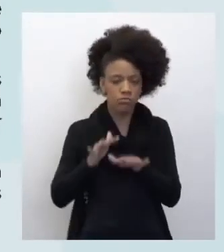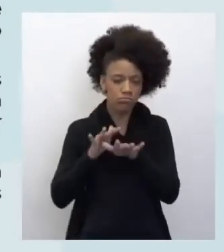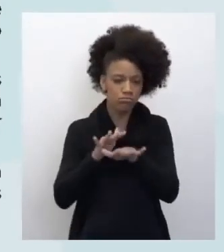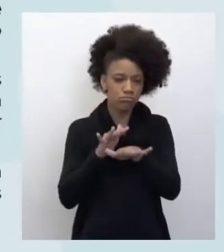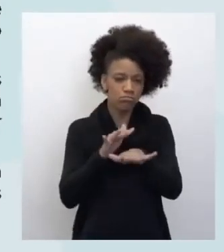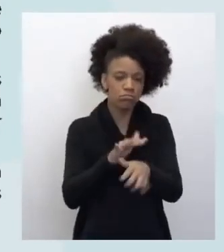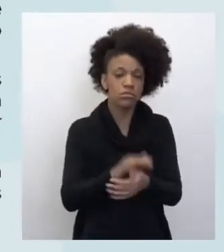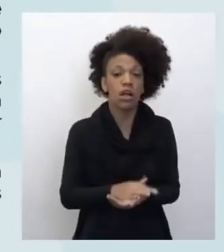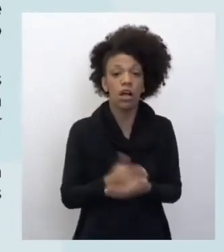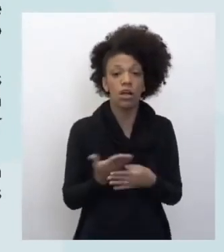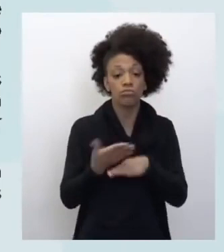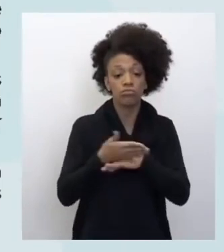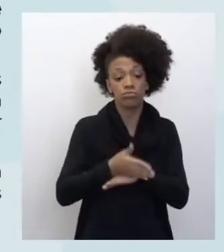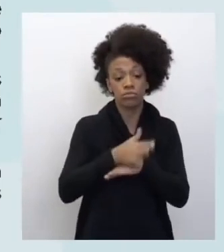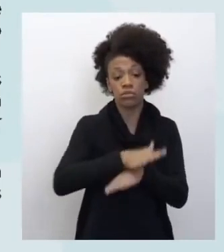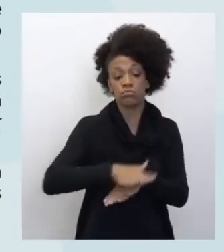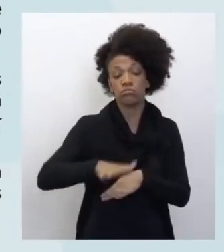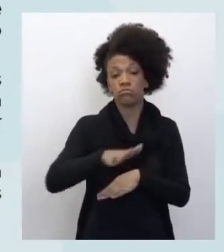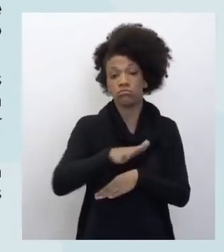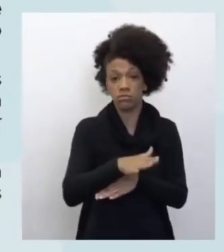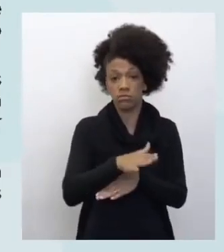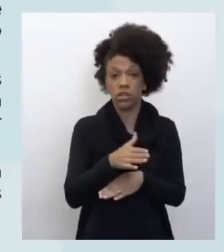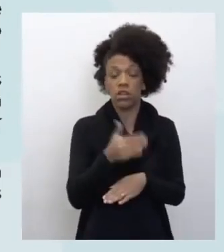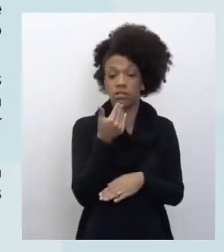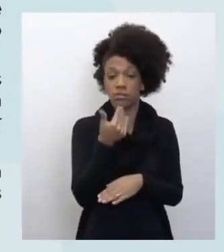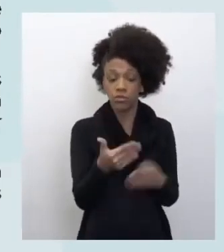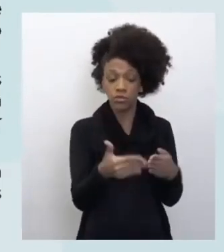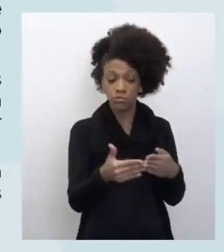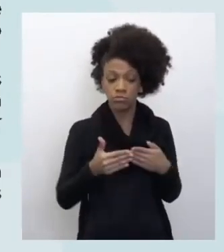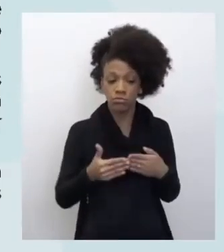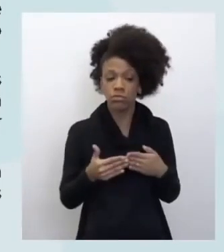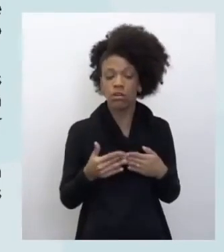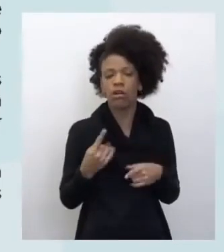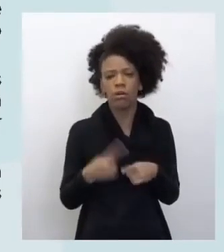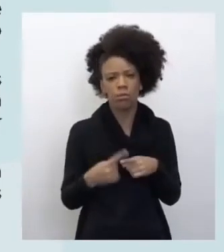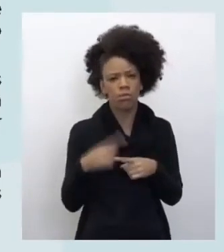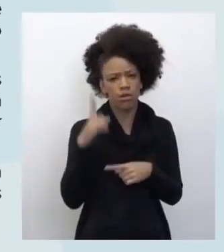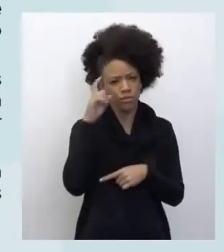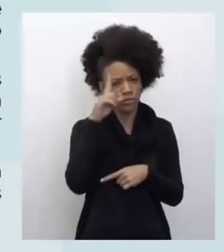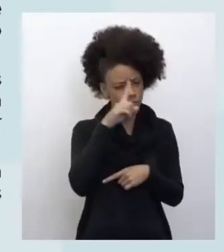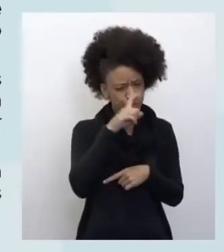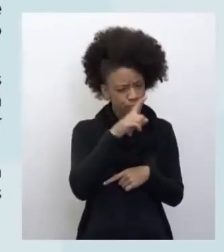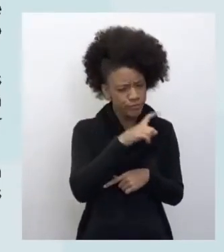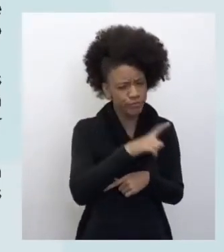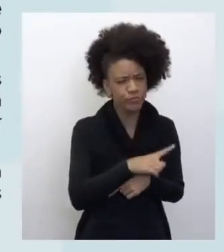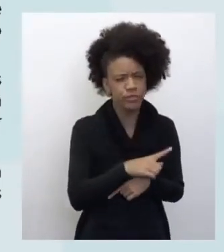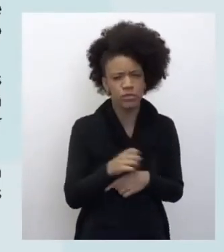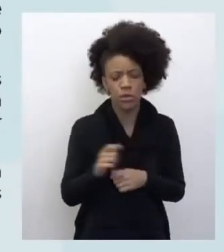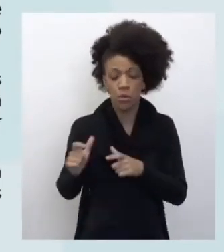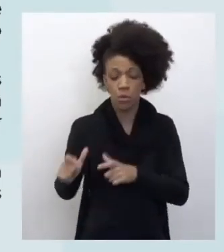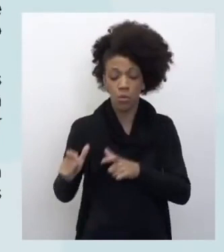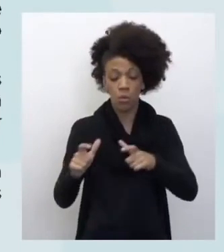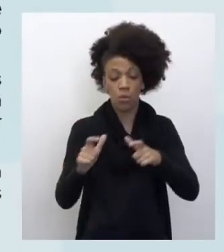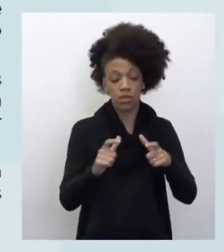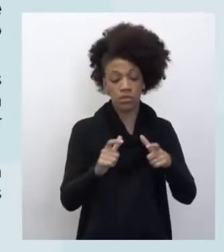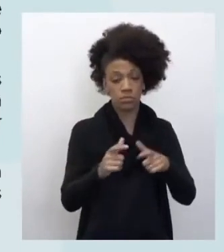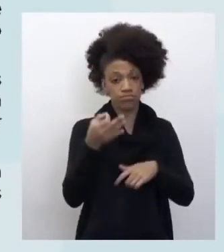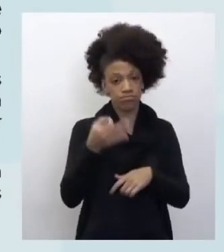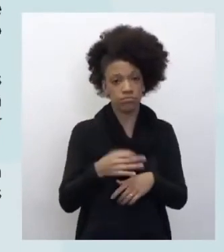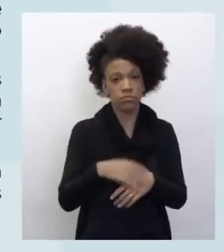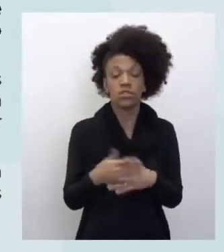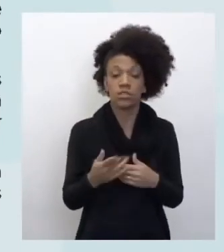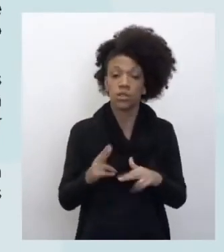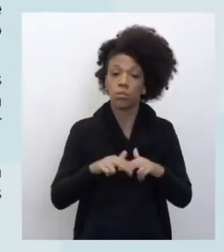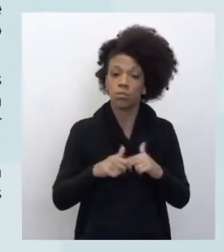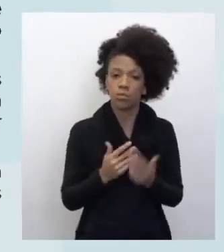uma cidade, eles pediam permissão para se apresentar, porque era difícil, era rara as chances de conseguir um espaço cênico adequado. Então, por isso que eles